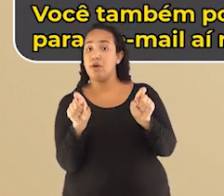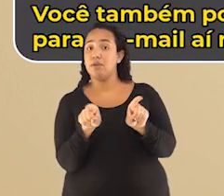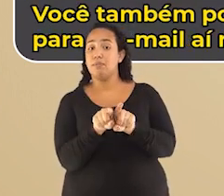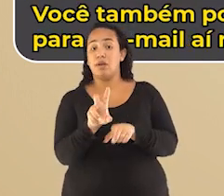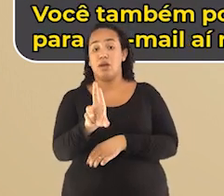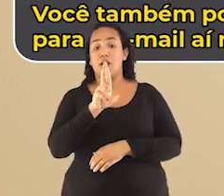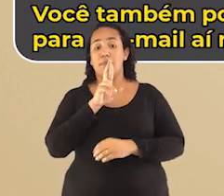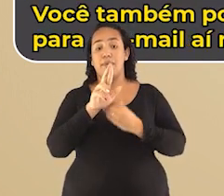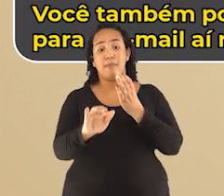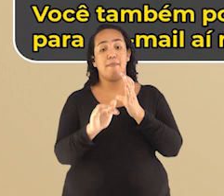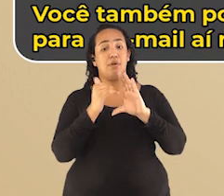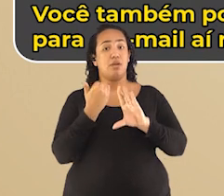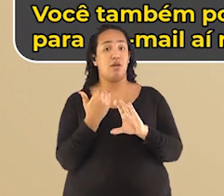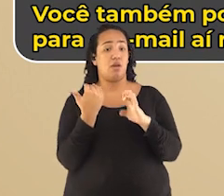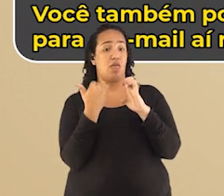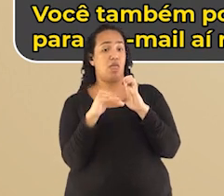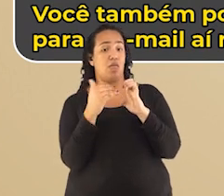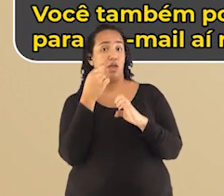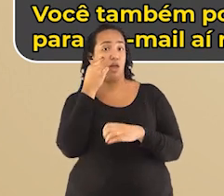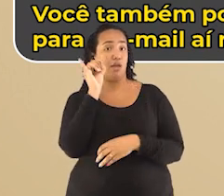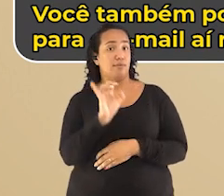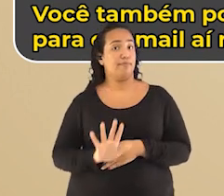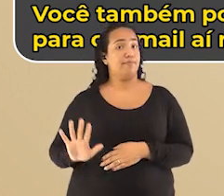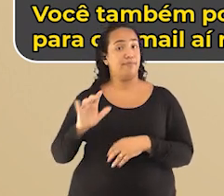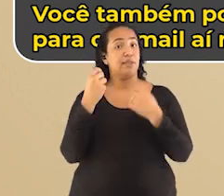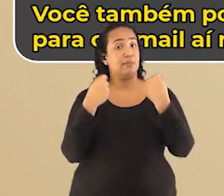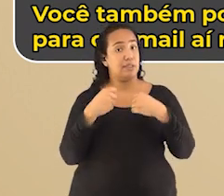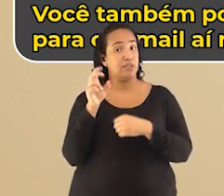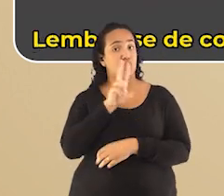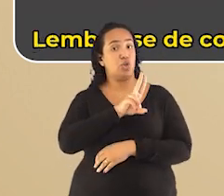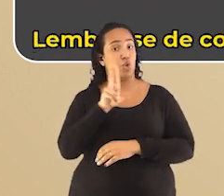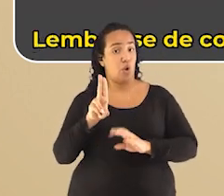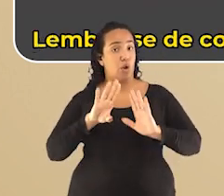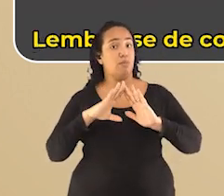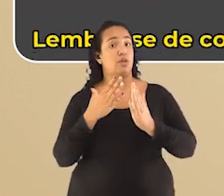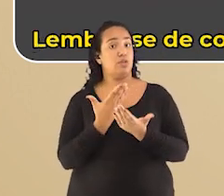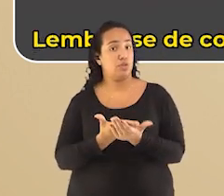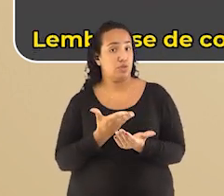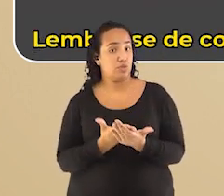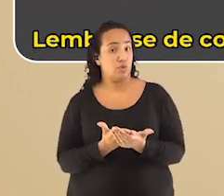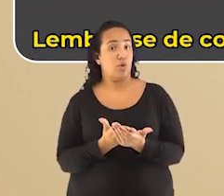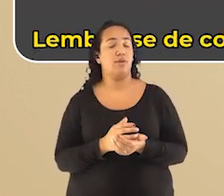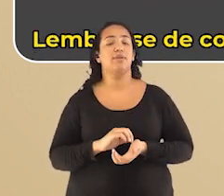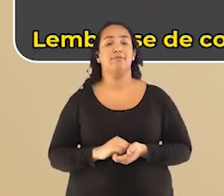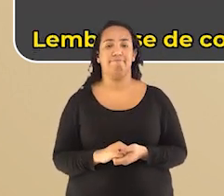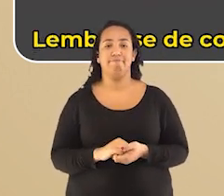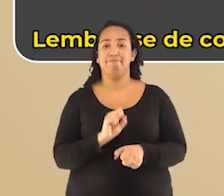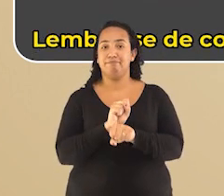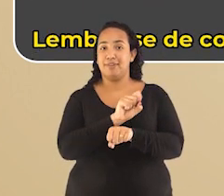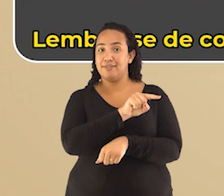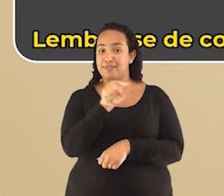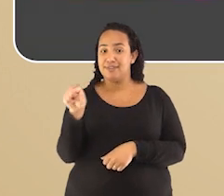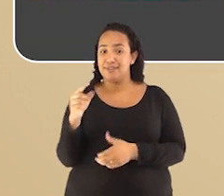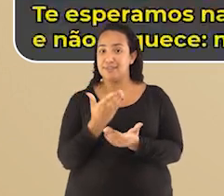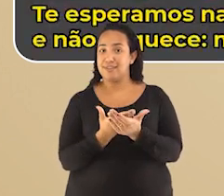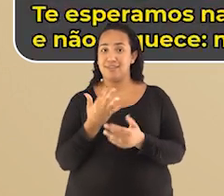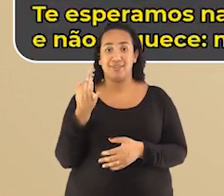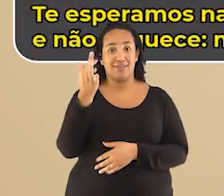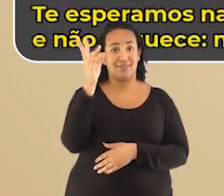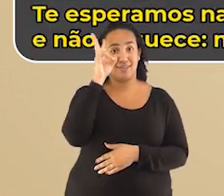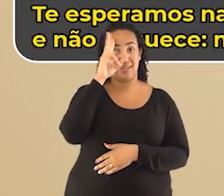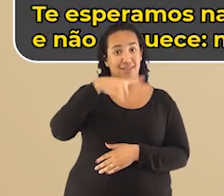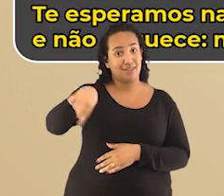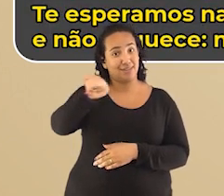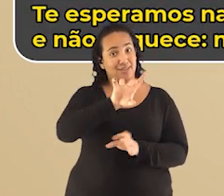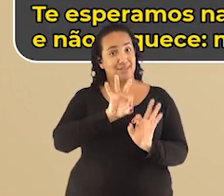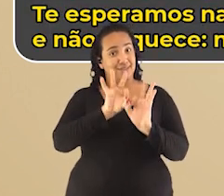pode enviar sua resposta para o e-mail na tela. Lembre-se de colocar seu nome, escola e ano. Te esperamos na próxima